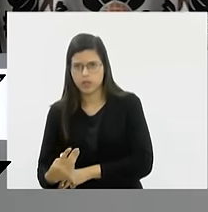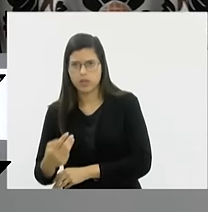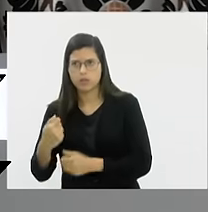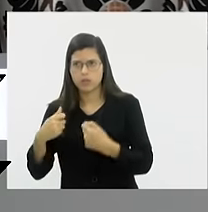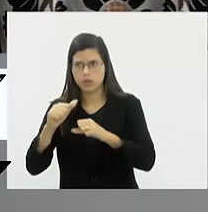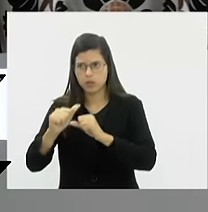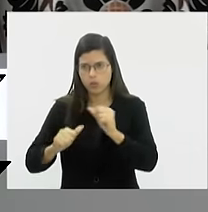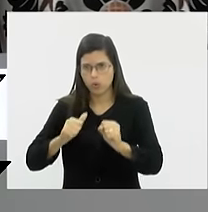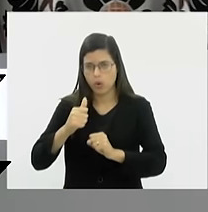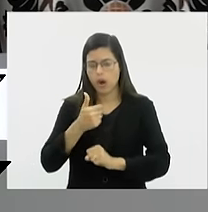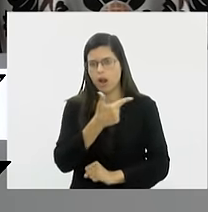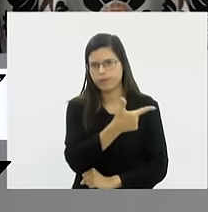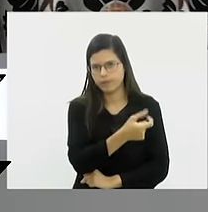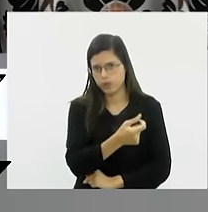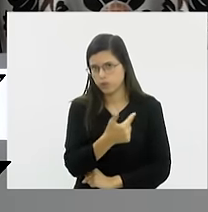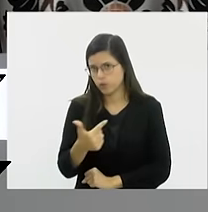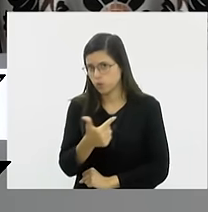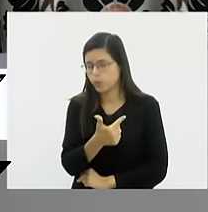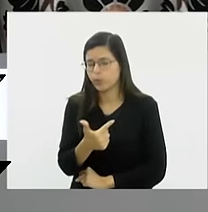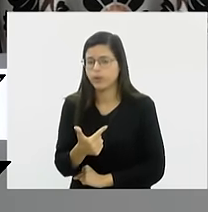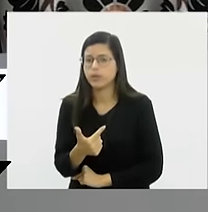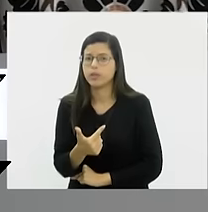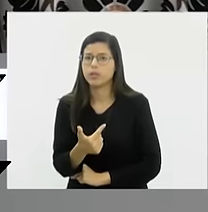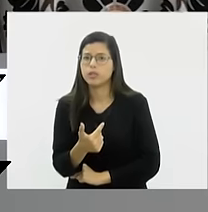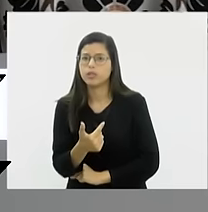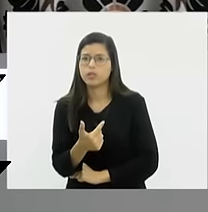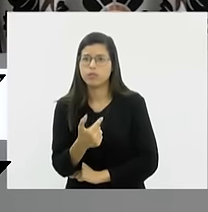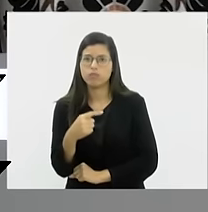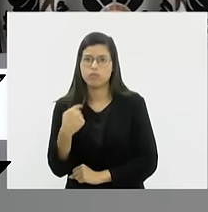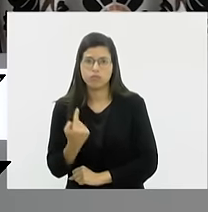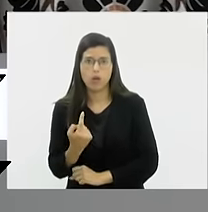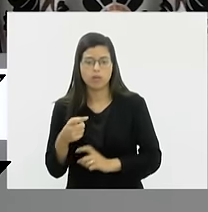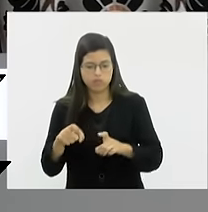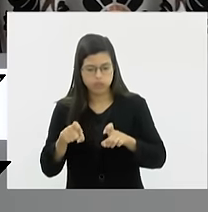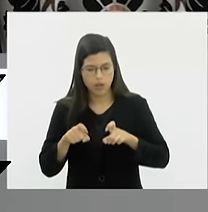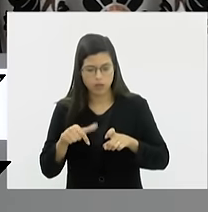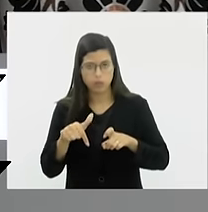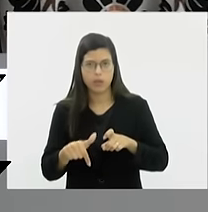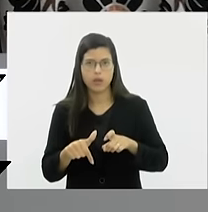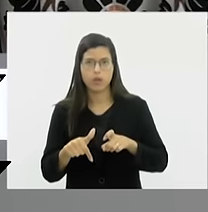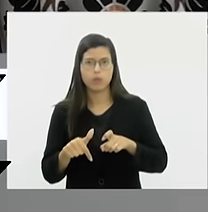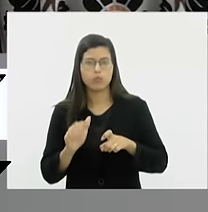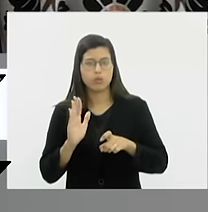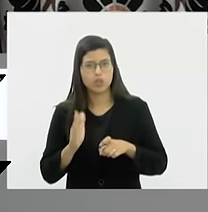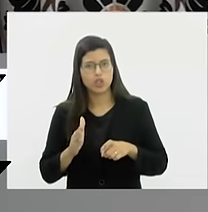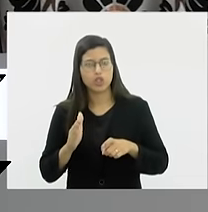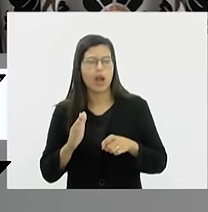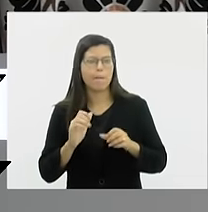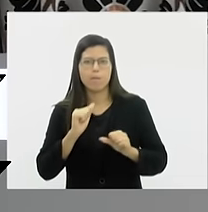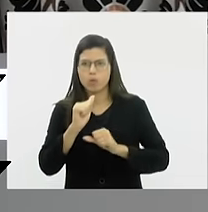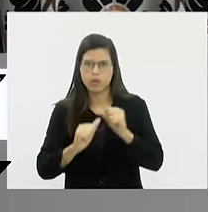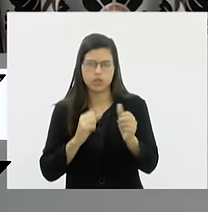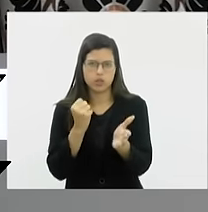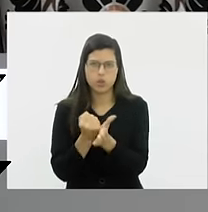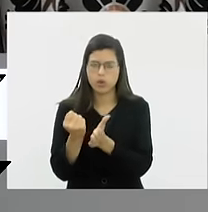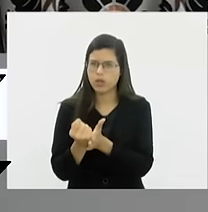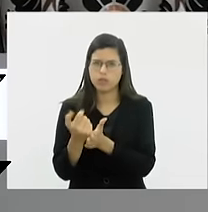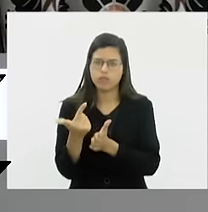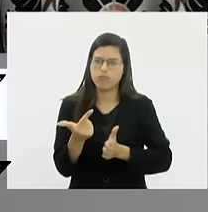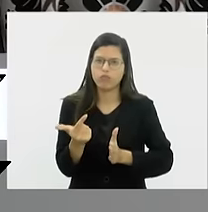carros em 2022, quando assumimos, já estava na renovação do contrato dele. Não havia tempo